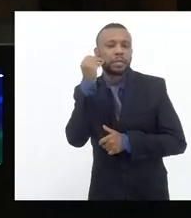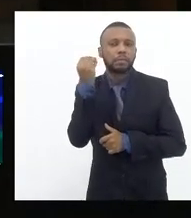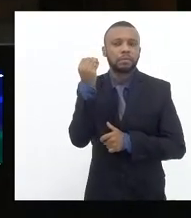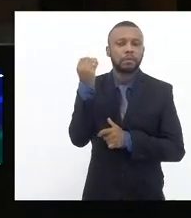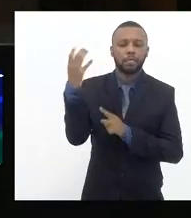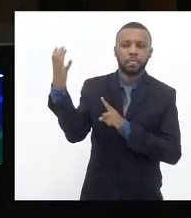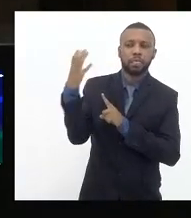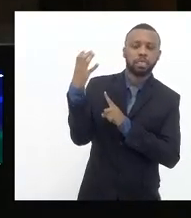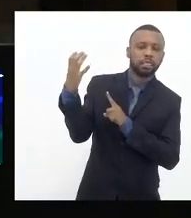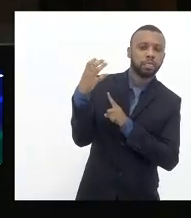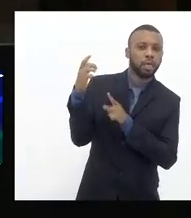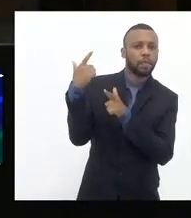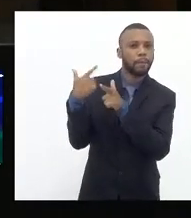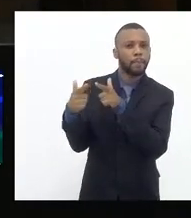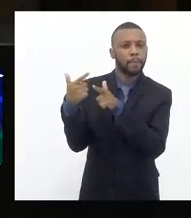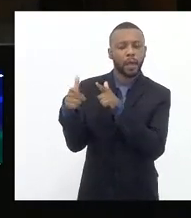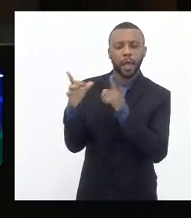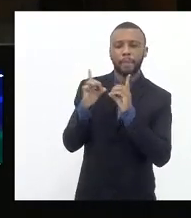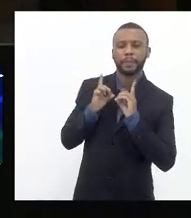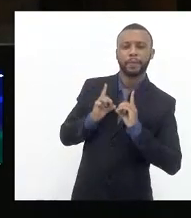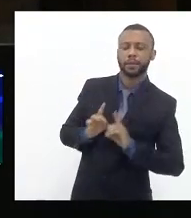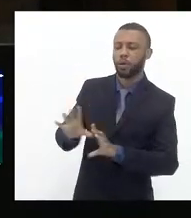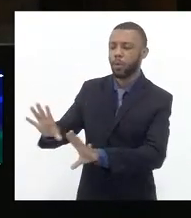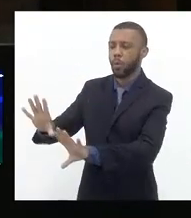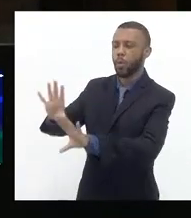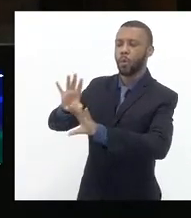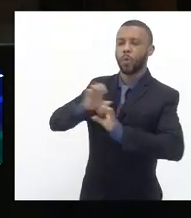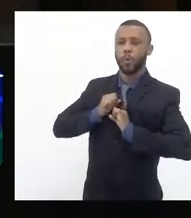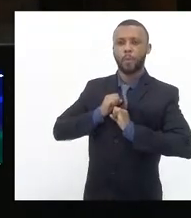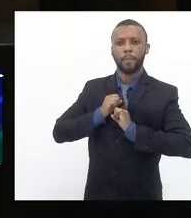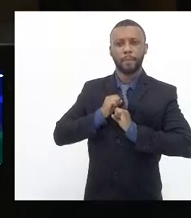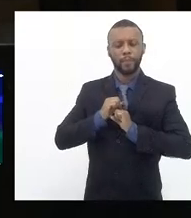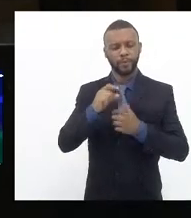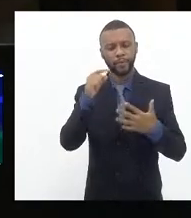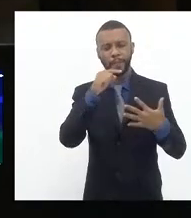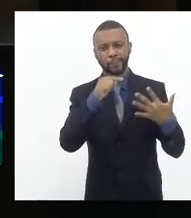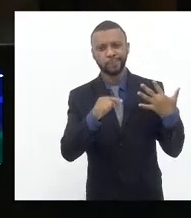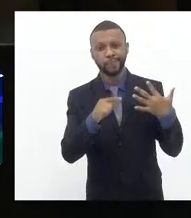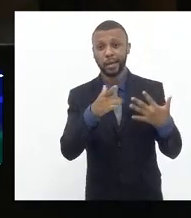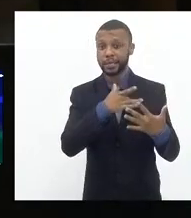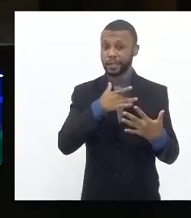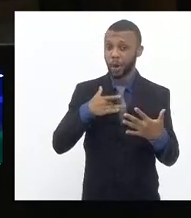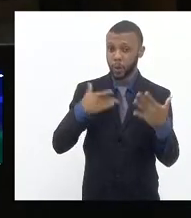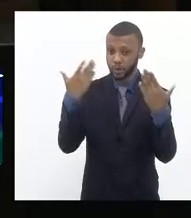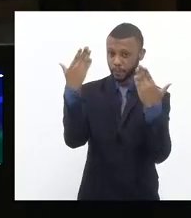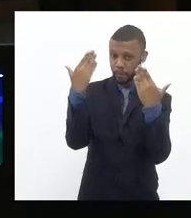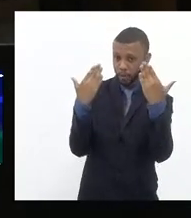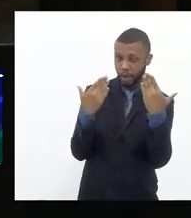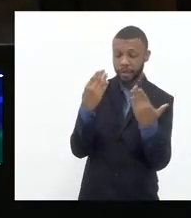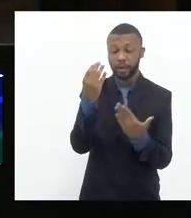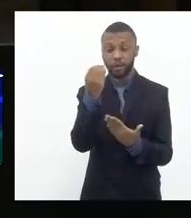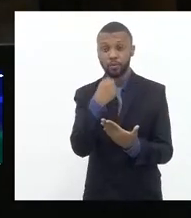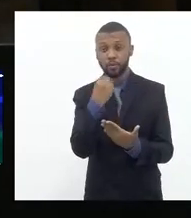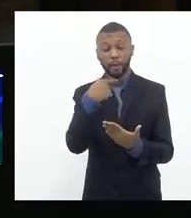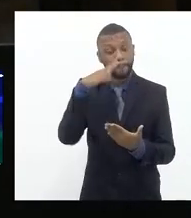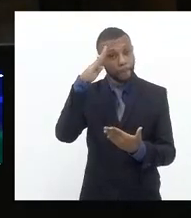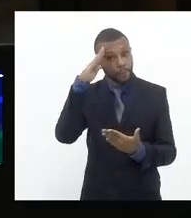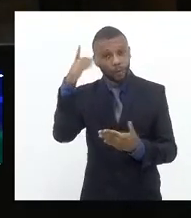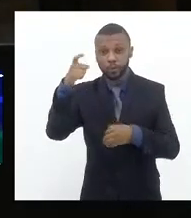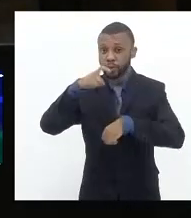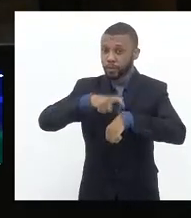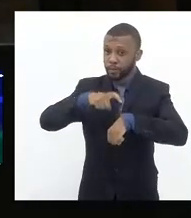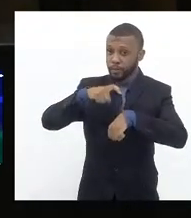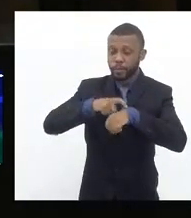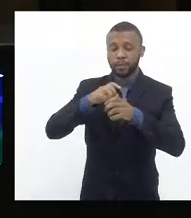questões relacionadas à depressão, à saúde mental completamente fragilizada, ainda mais nesse momento de